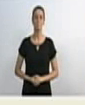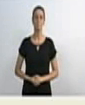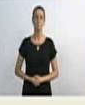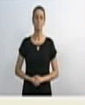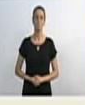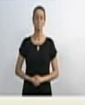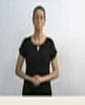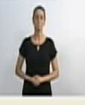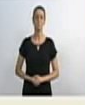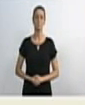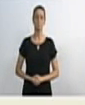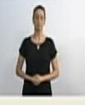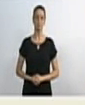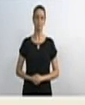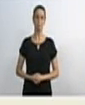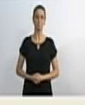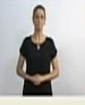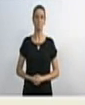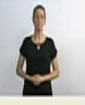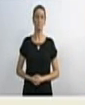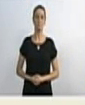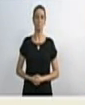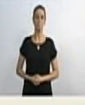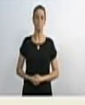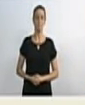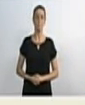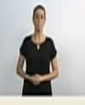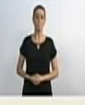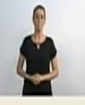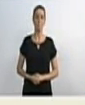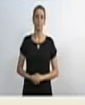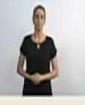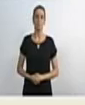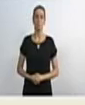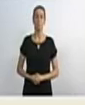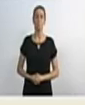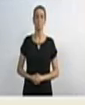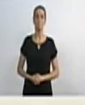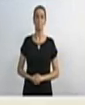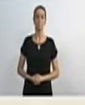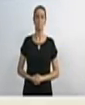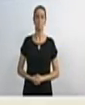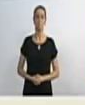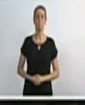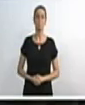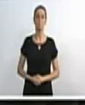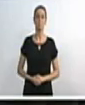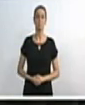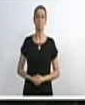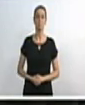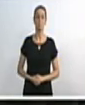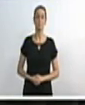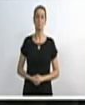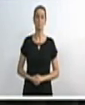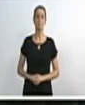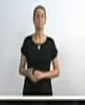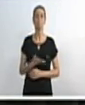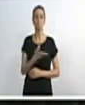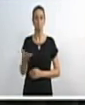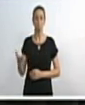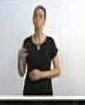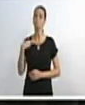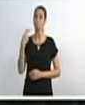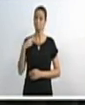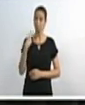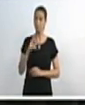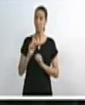Pode ser englobado. Consulta também para votar englobado. Consulto, senhores vereadores, para a